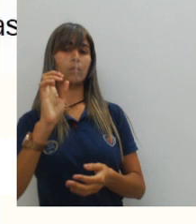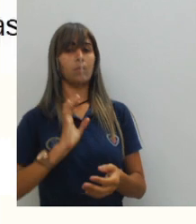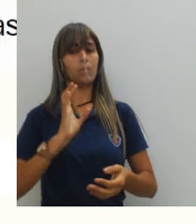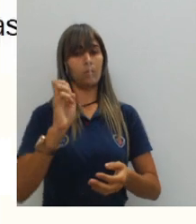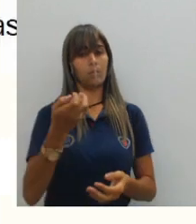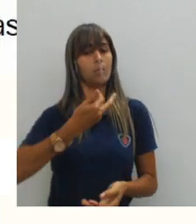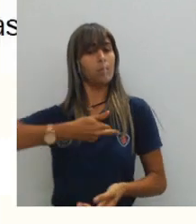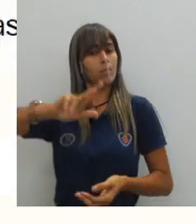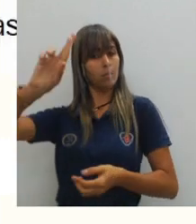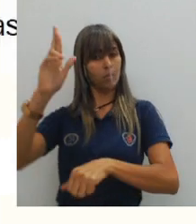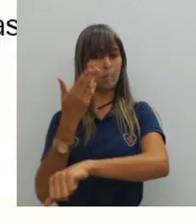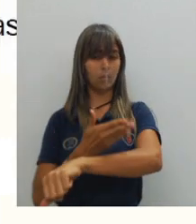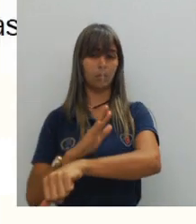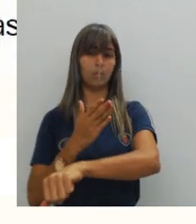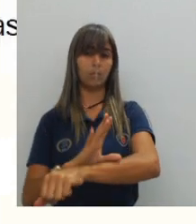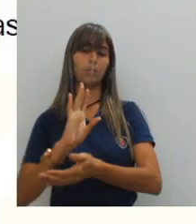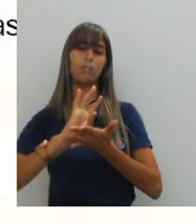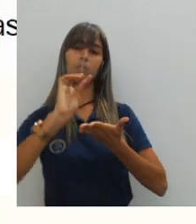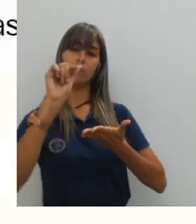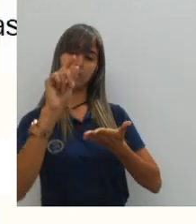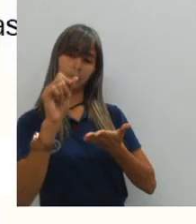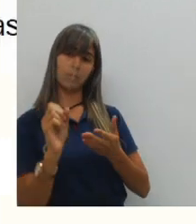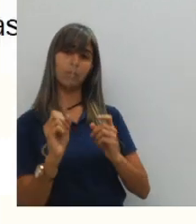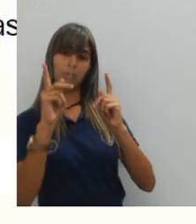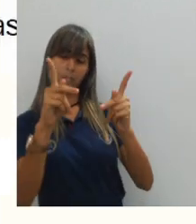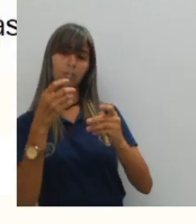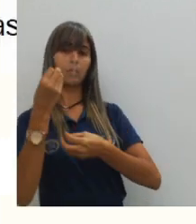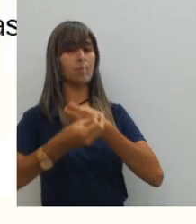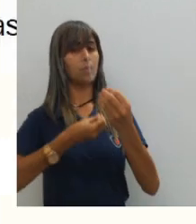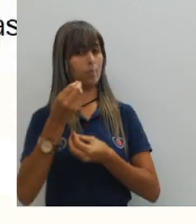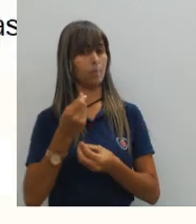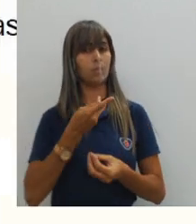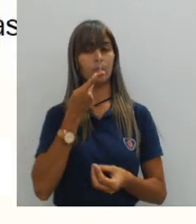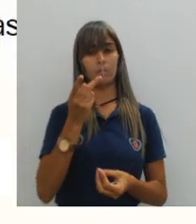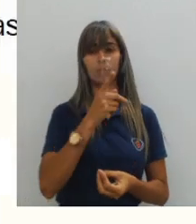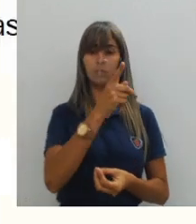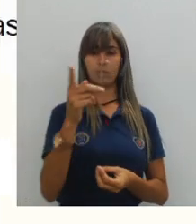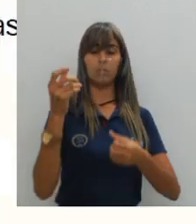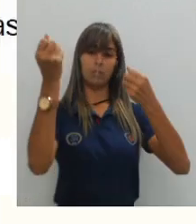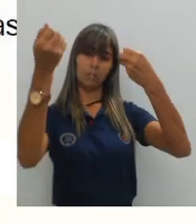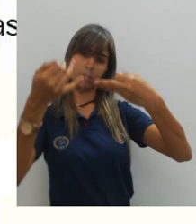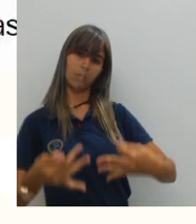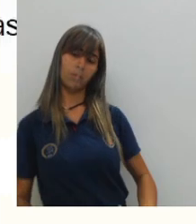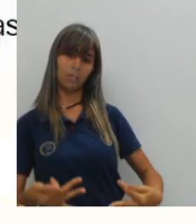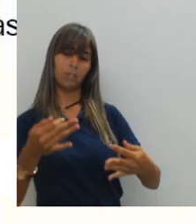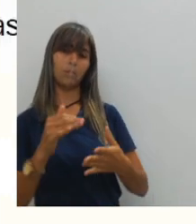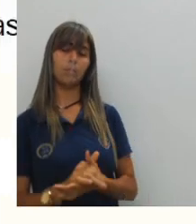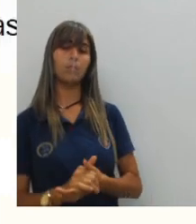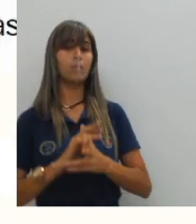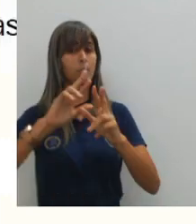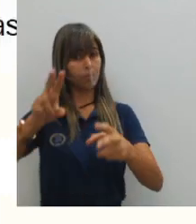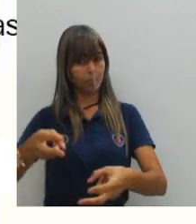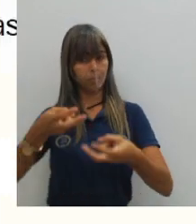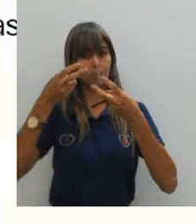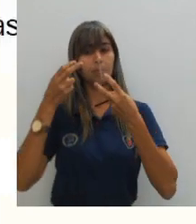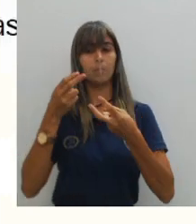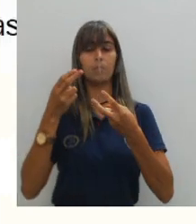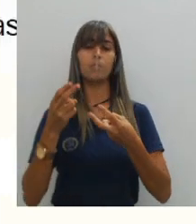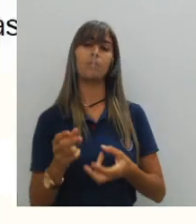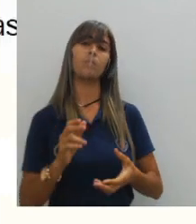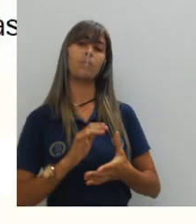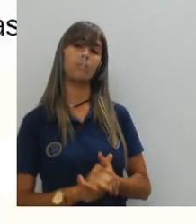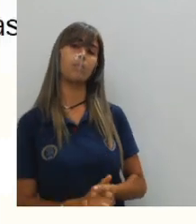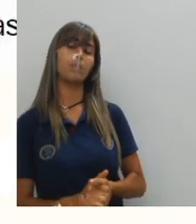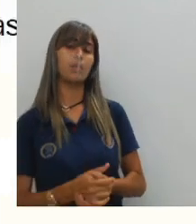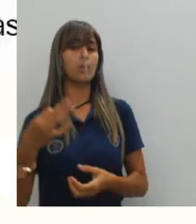religiosa e as práticas capitalistas, tá certo? Como eu tinha dito para vocês, né? Que ele percebe que existe um